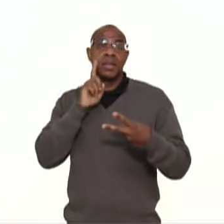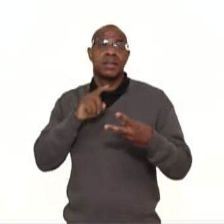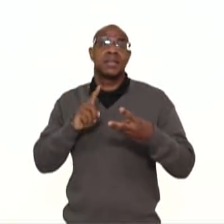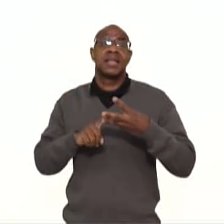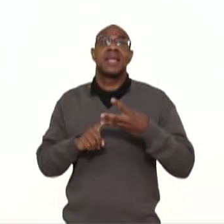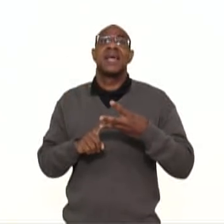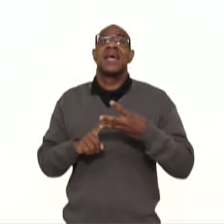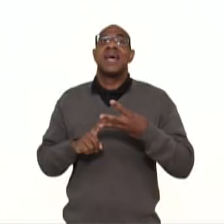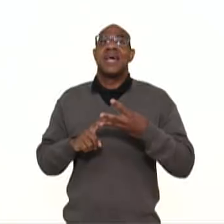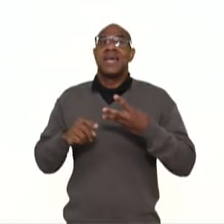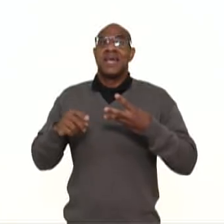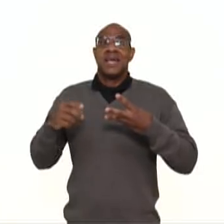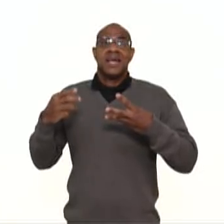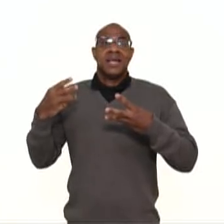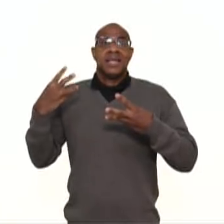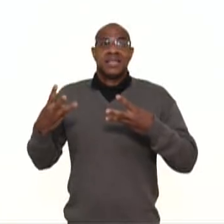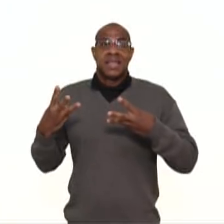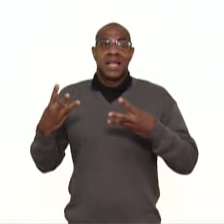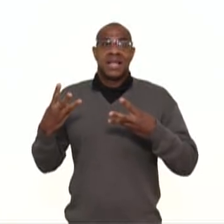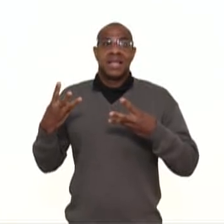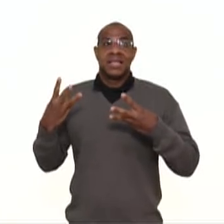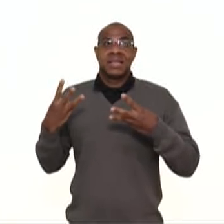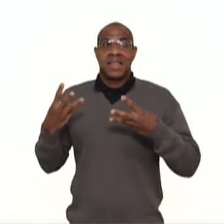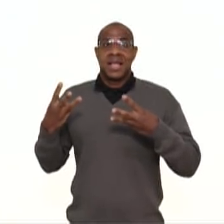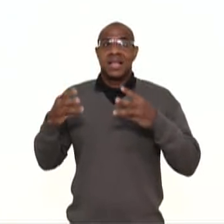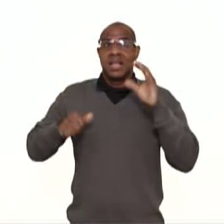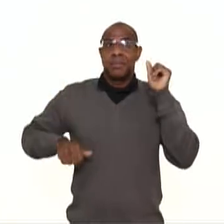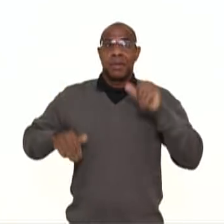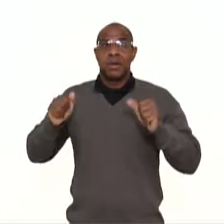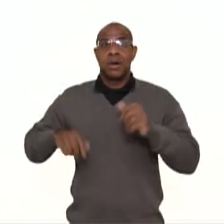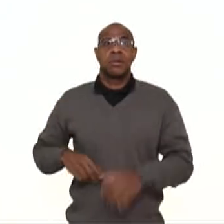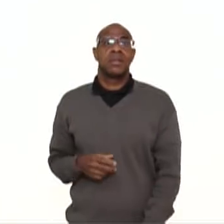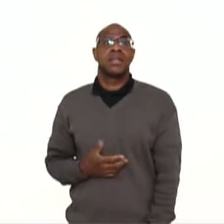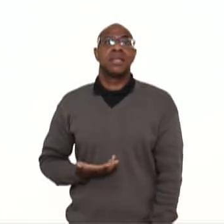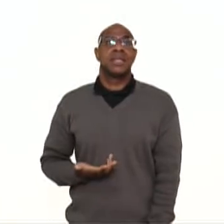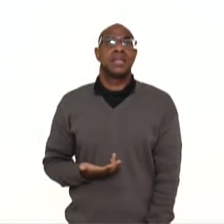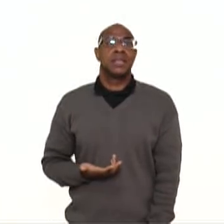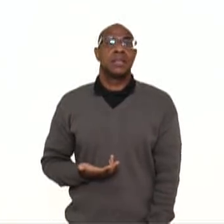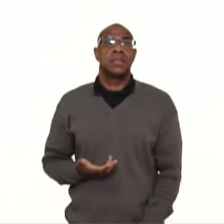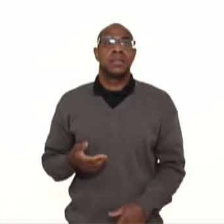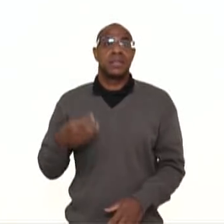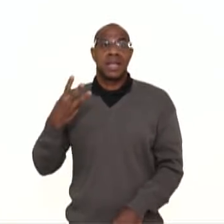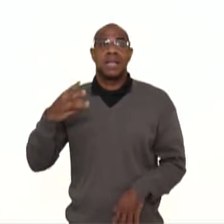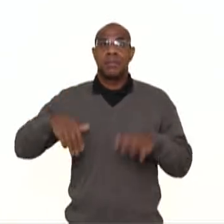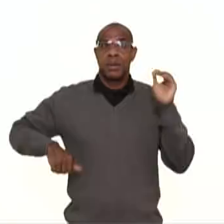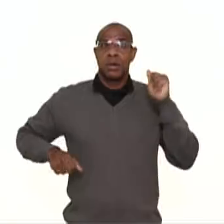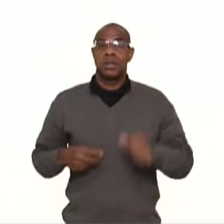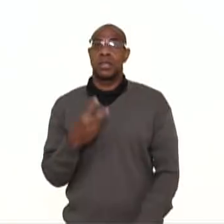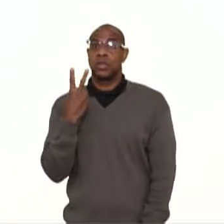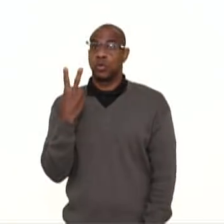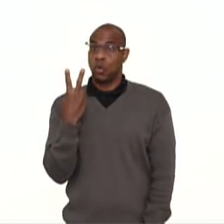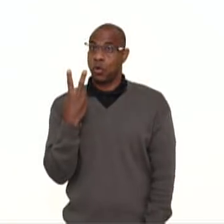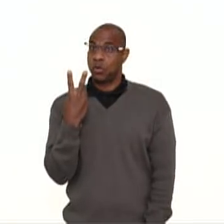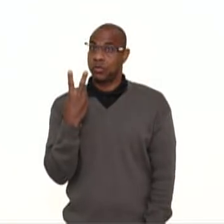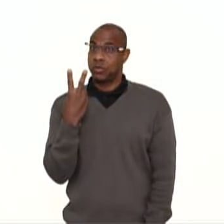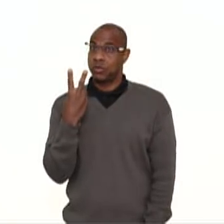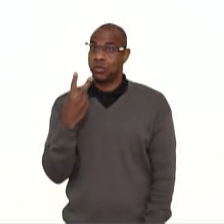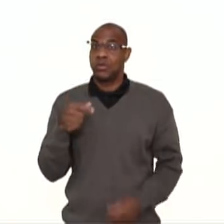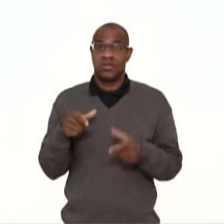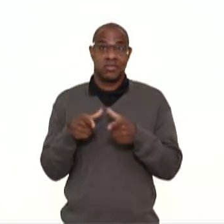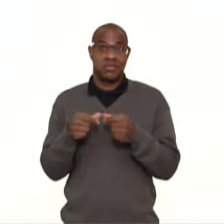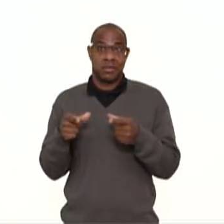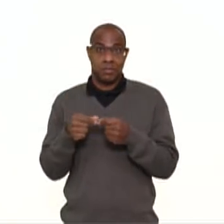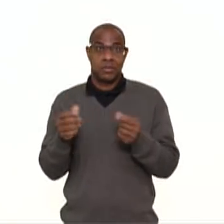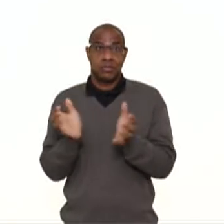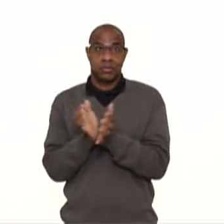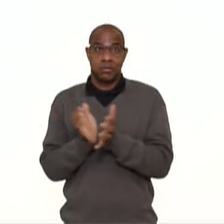japoneses. Qual é a probabilidade de um italiano estar sentado na poltrona de número 10 desse avião? Pense um pouquinho e a gente